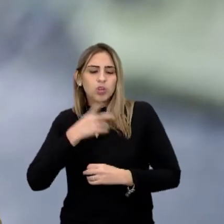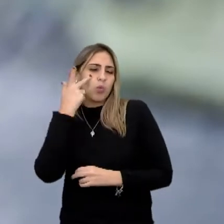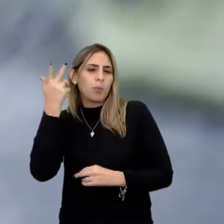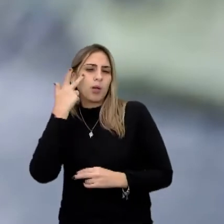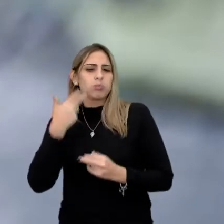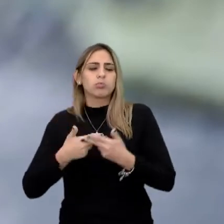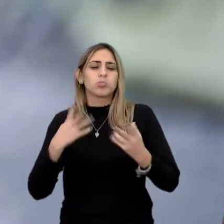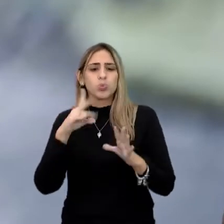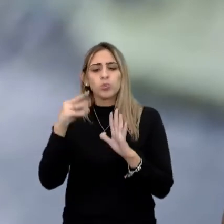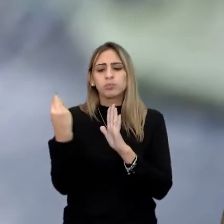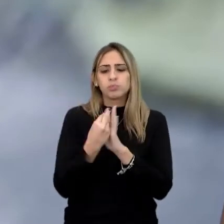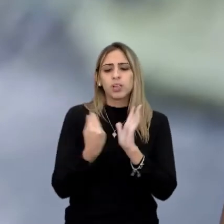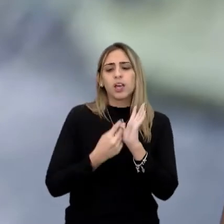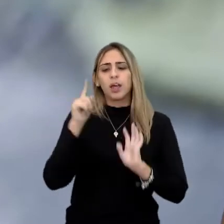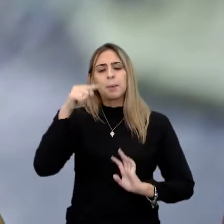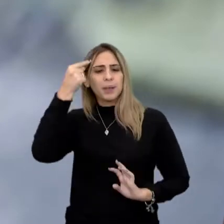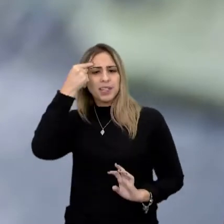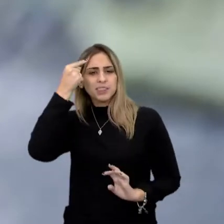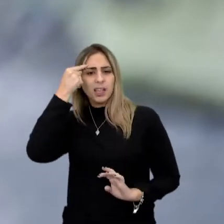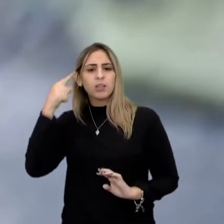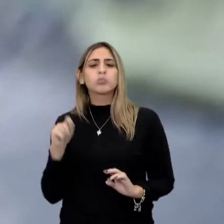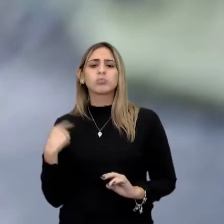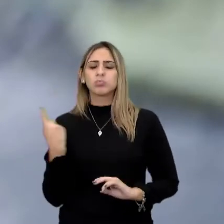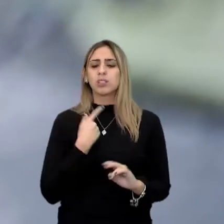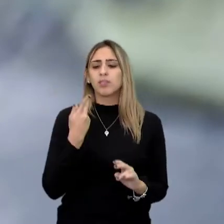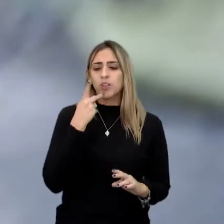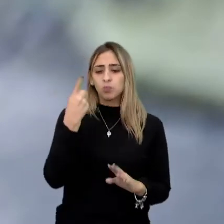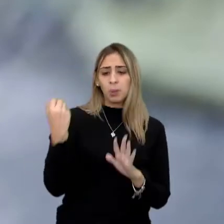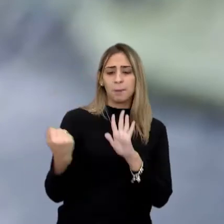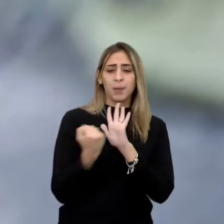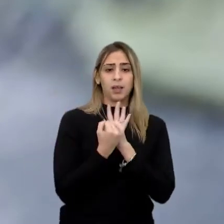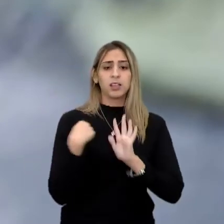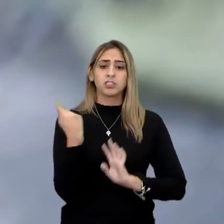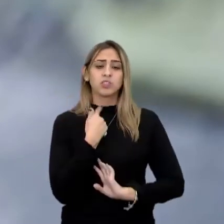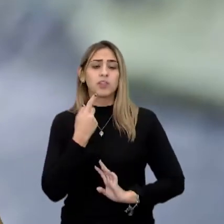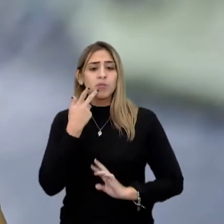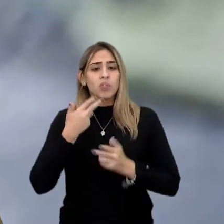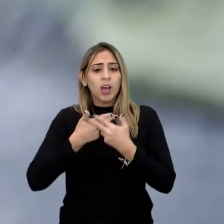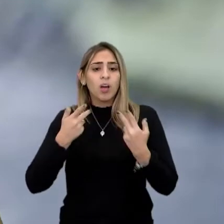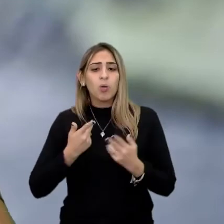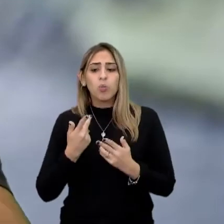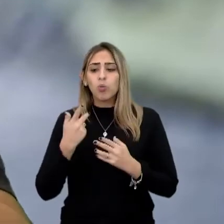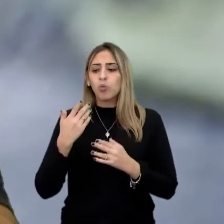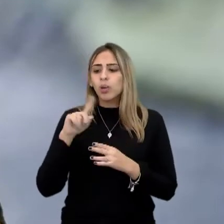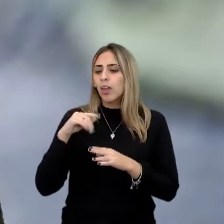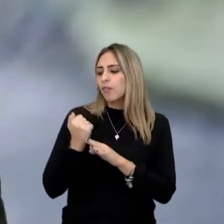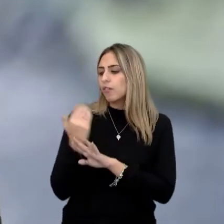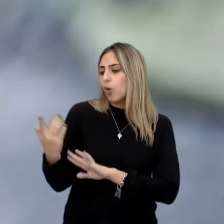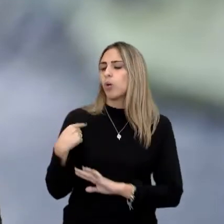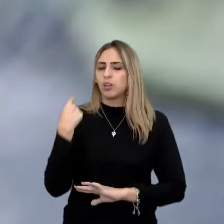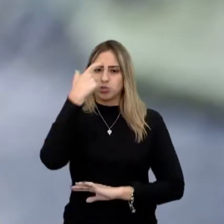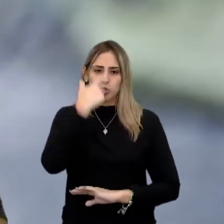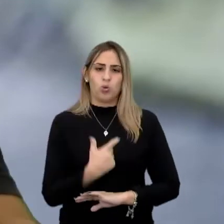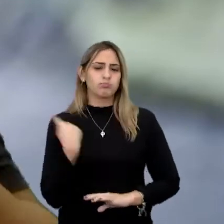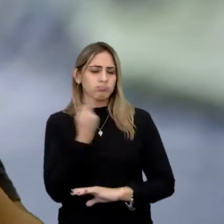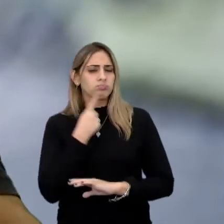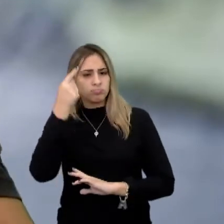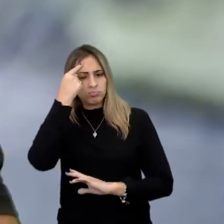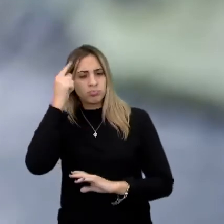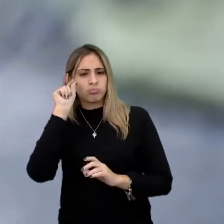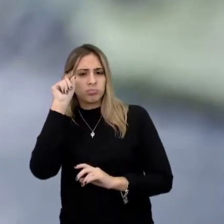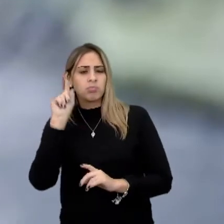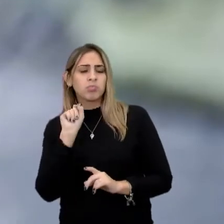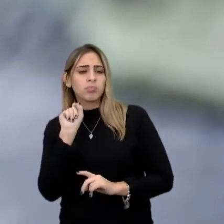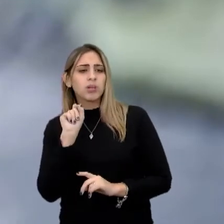tudo que ela posta é pensado. Quando a gente tá falando de uma marca, a gente tá falando de algo que é fora da gente. Então a gente também tem que pensar, se eu